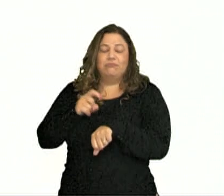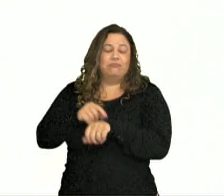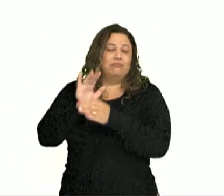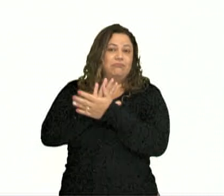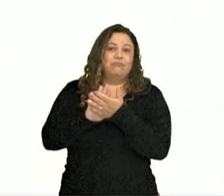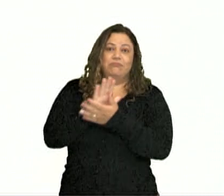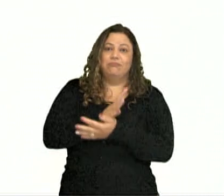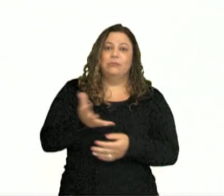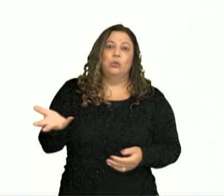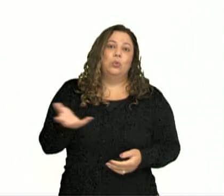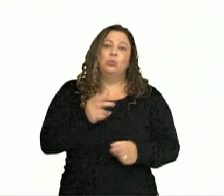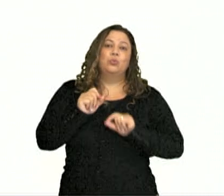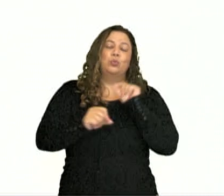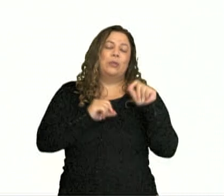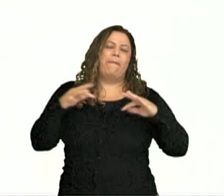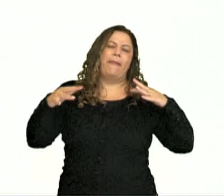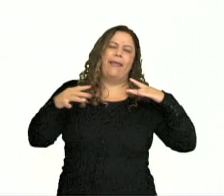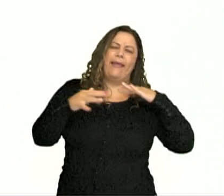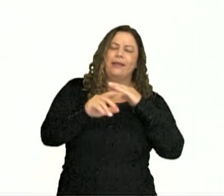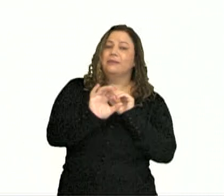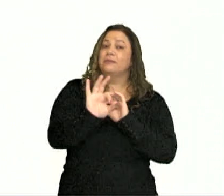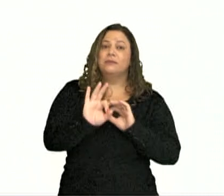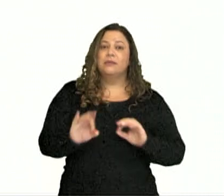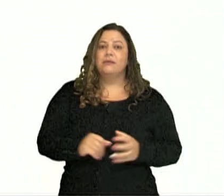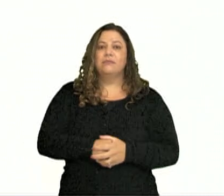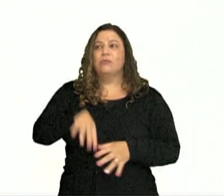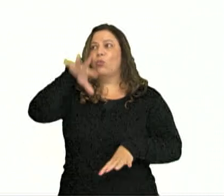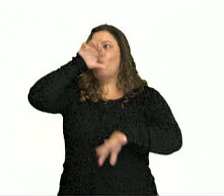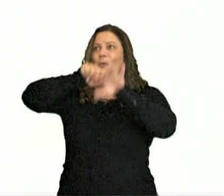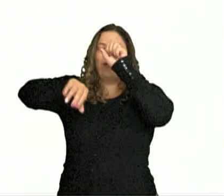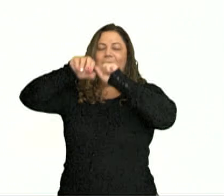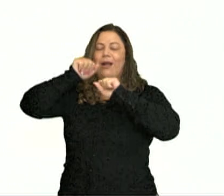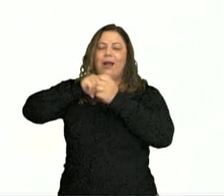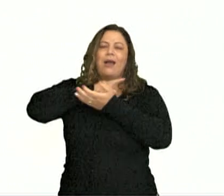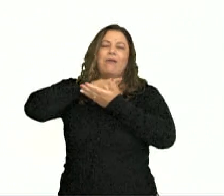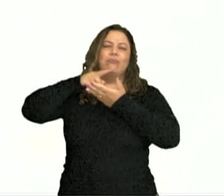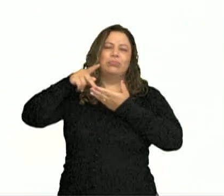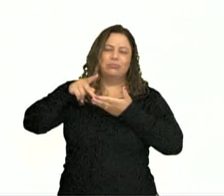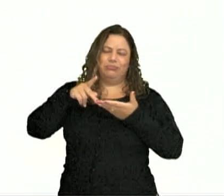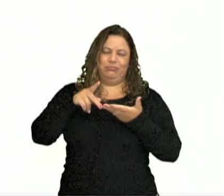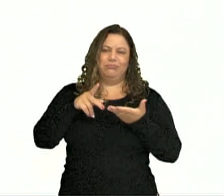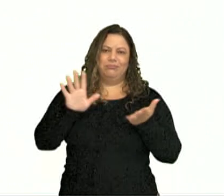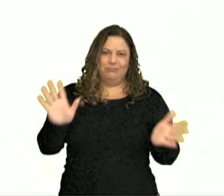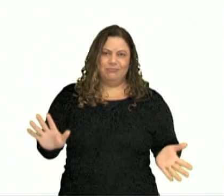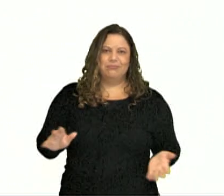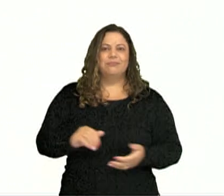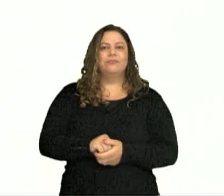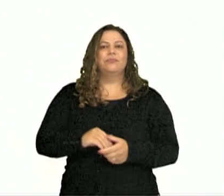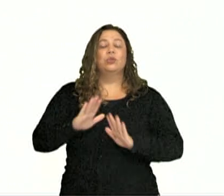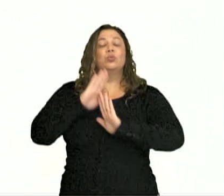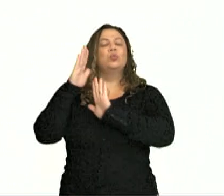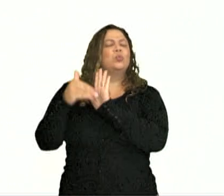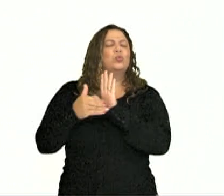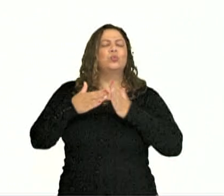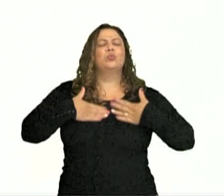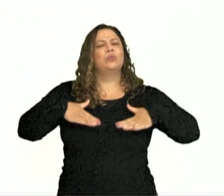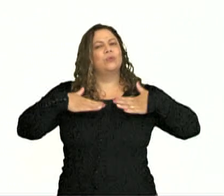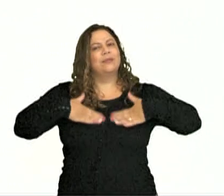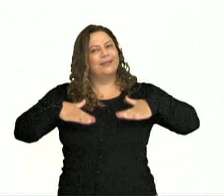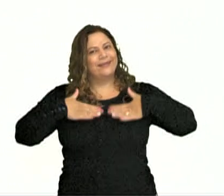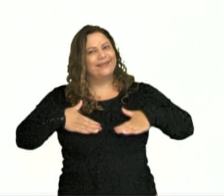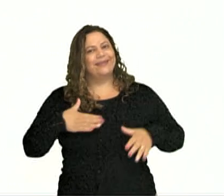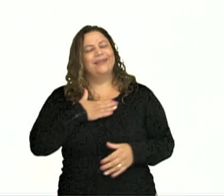tem correria, né? O ar é puro, não é poluído. Tudo muito calmo,